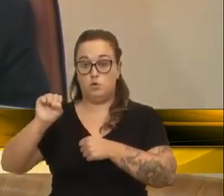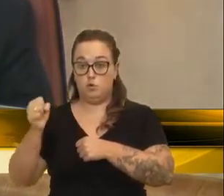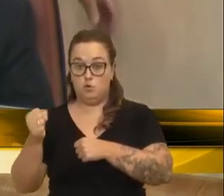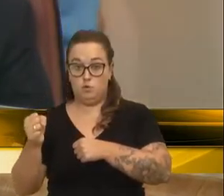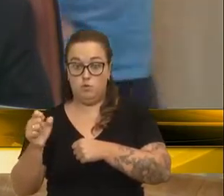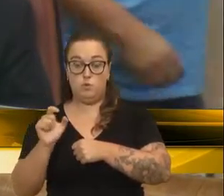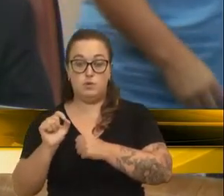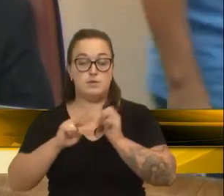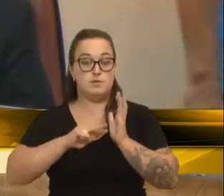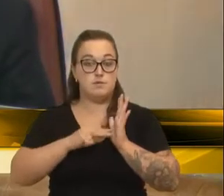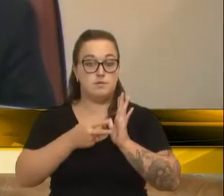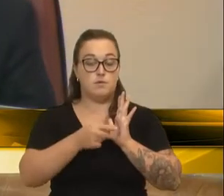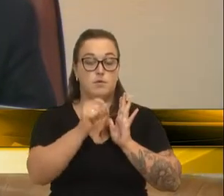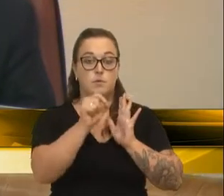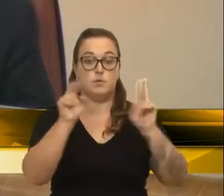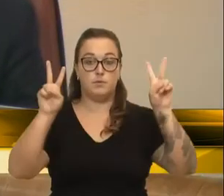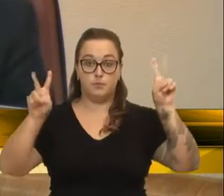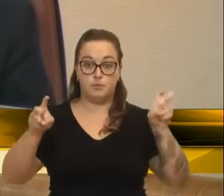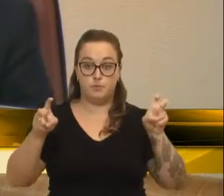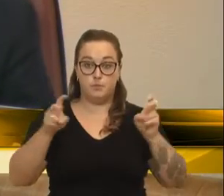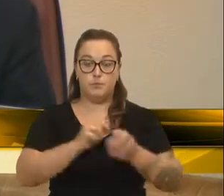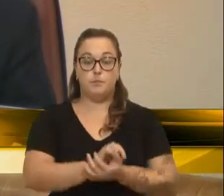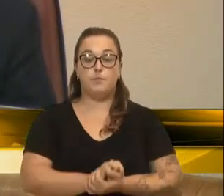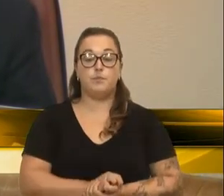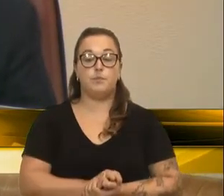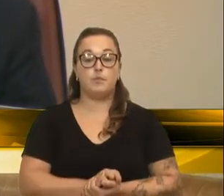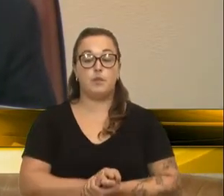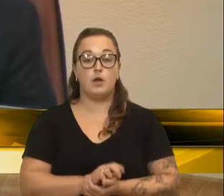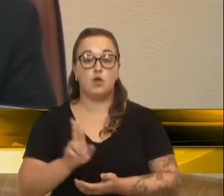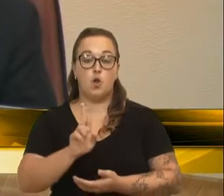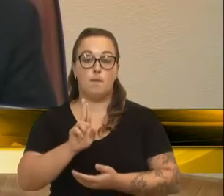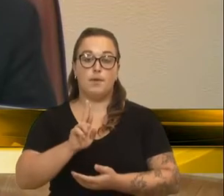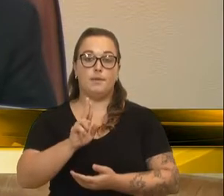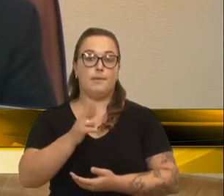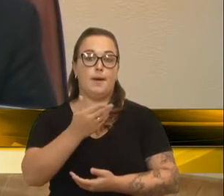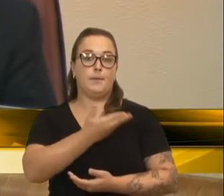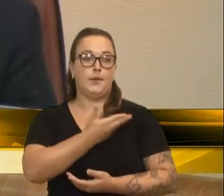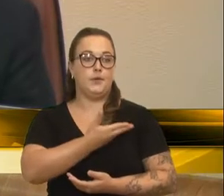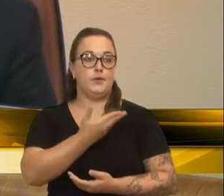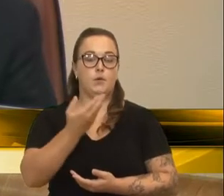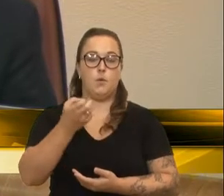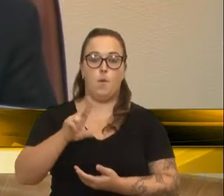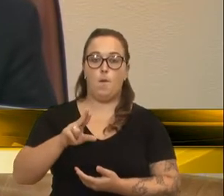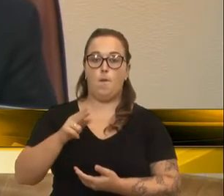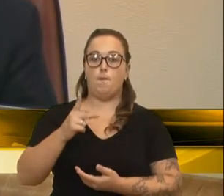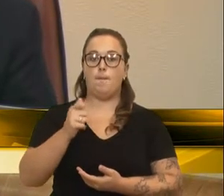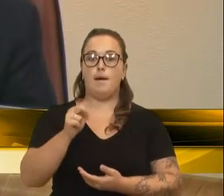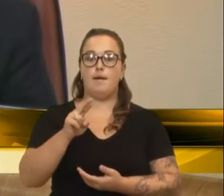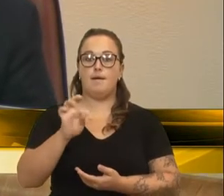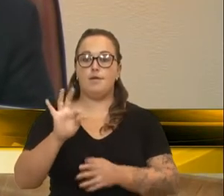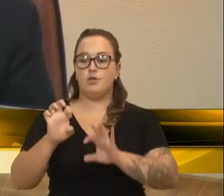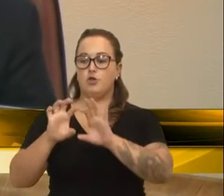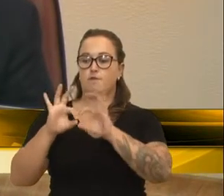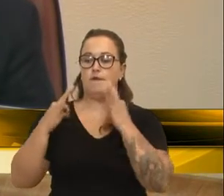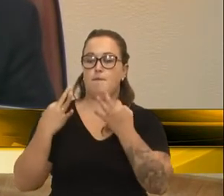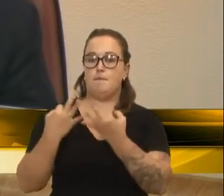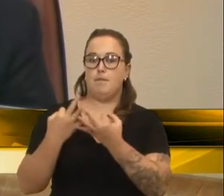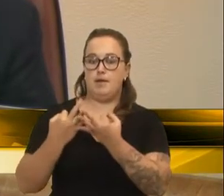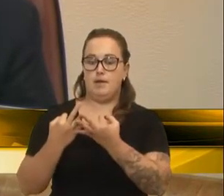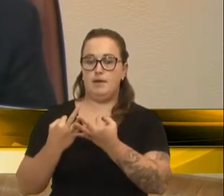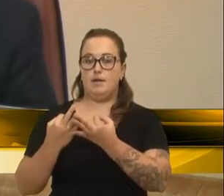pontos, abre aspas. A nomeação do cônjuge, companheiro ou parente em linha reta, colateral ou